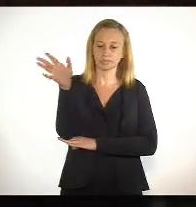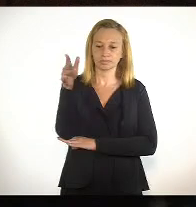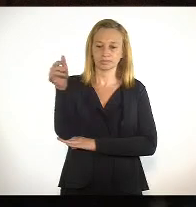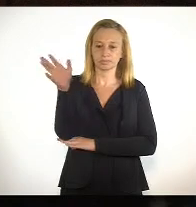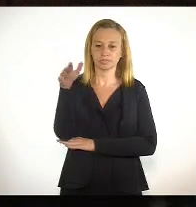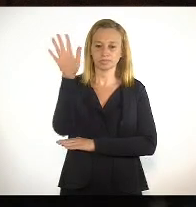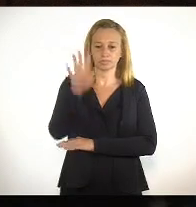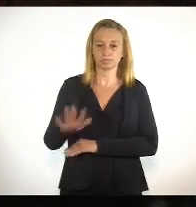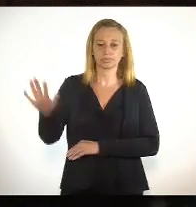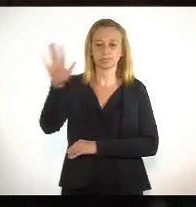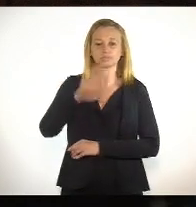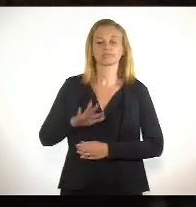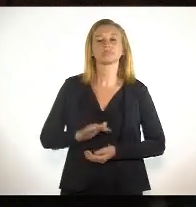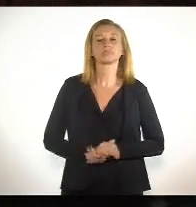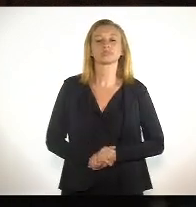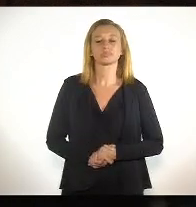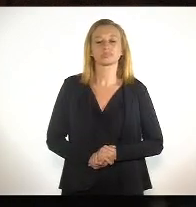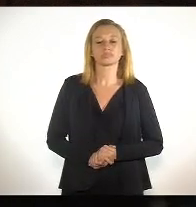diz assim,